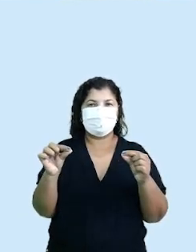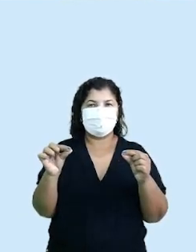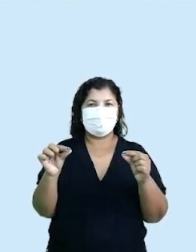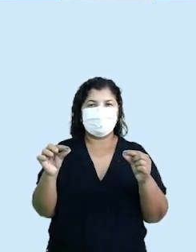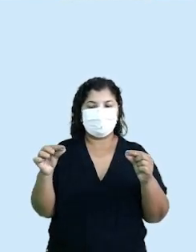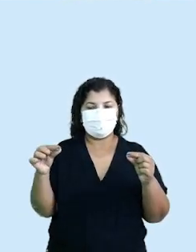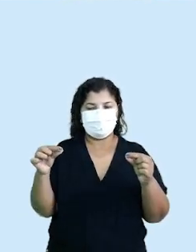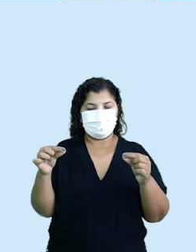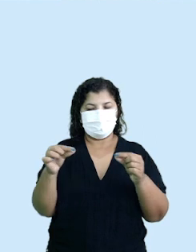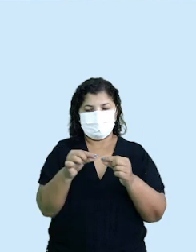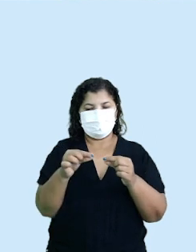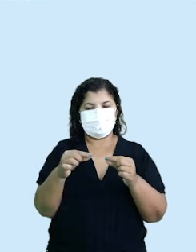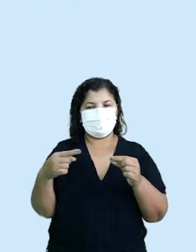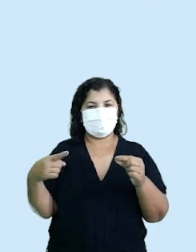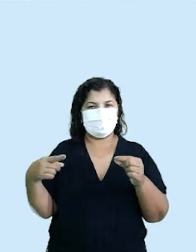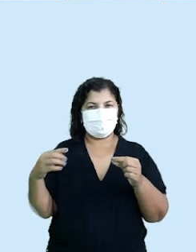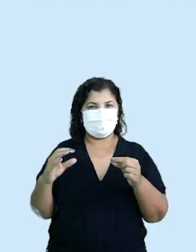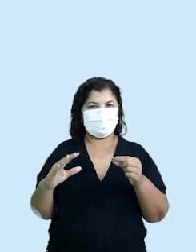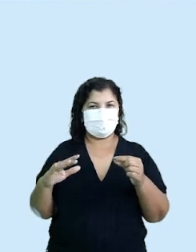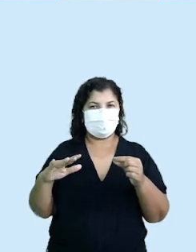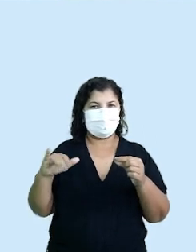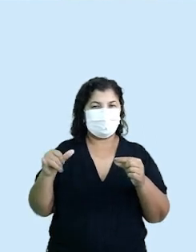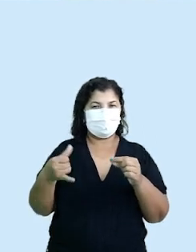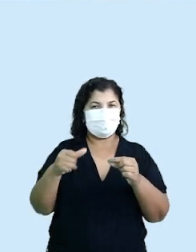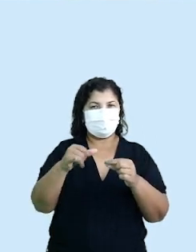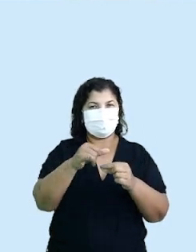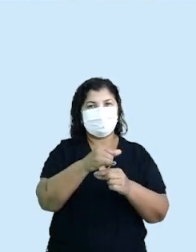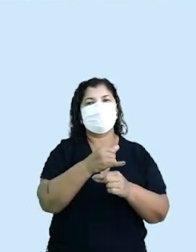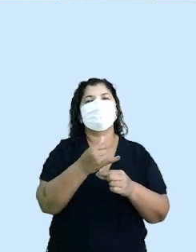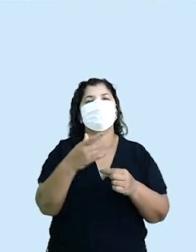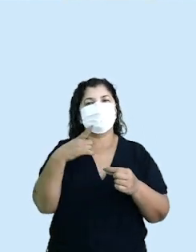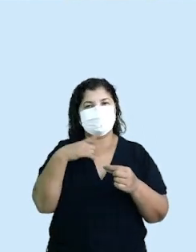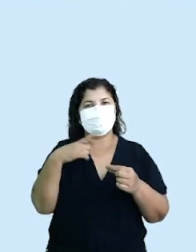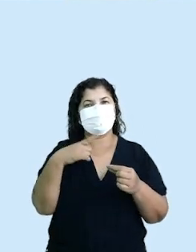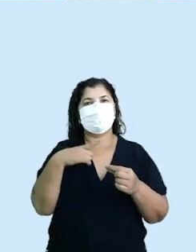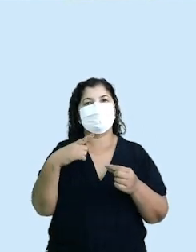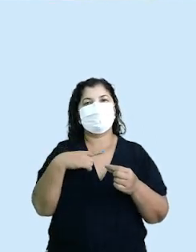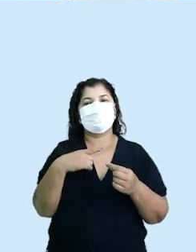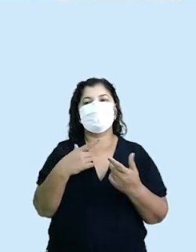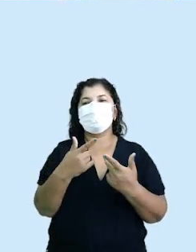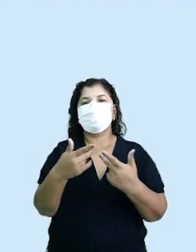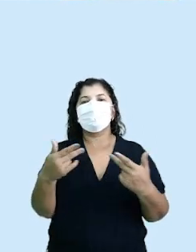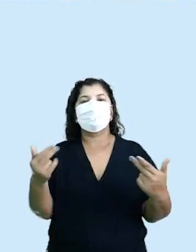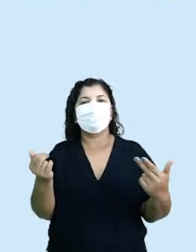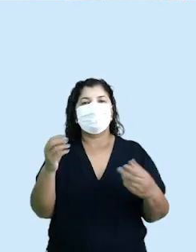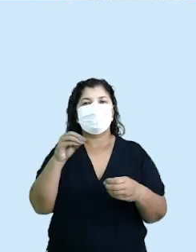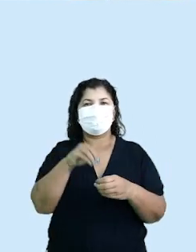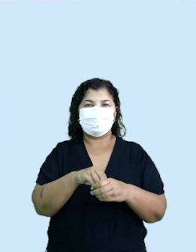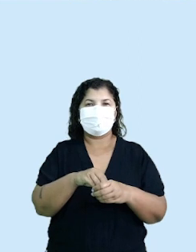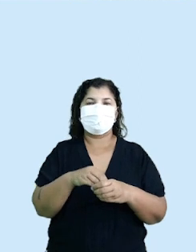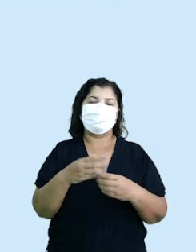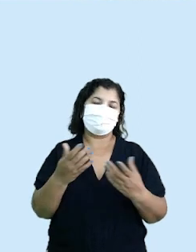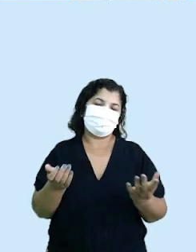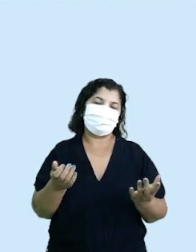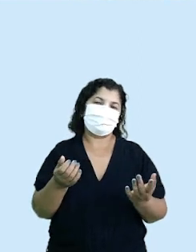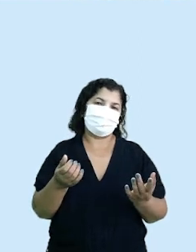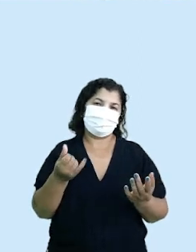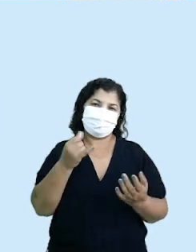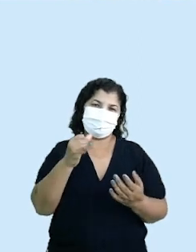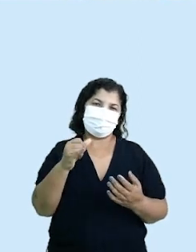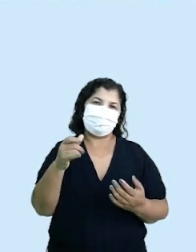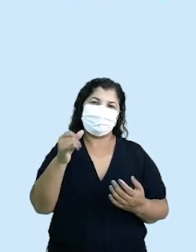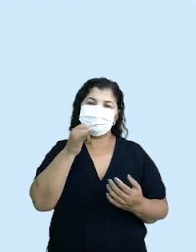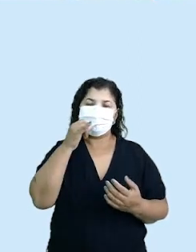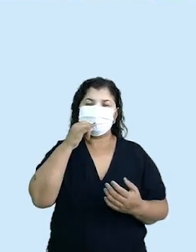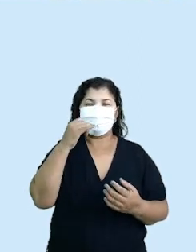por esse circuito, você acaba passando também por dentro de algum equipamento. No nosso exemplo aqui é uma lâmpada,